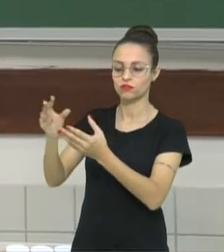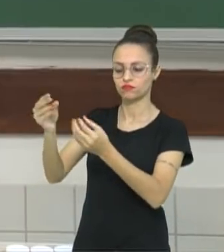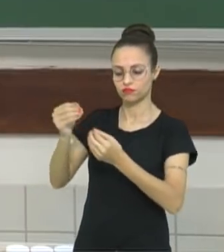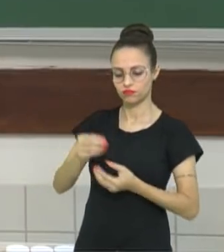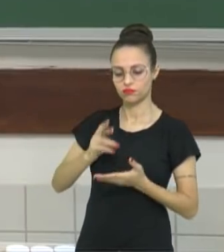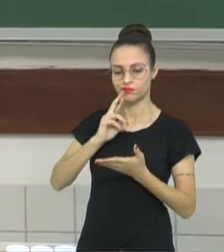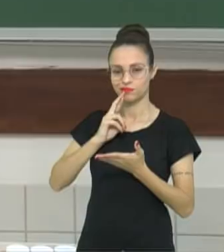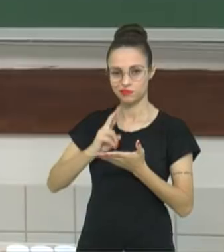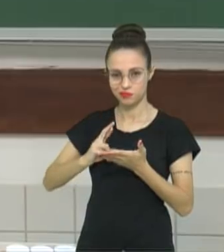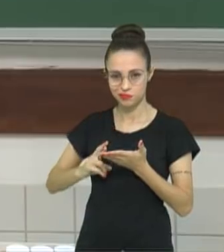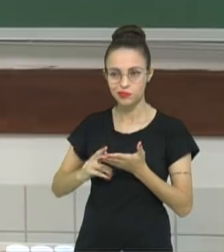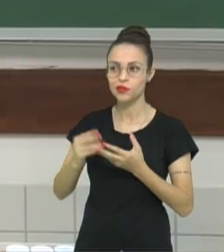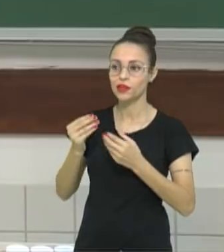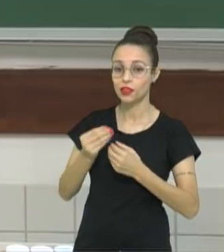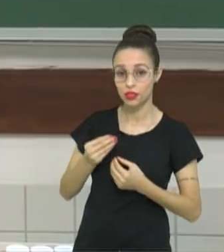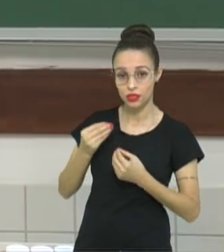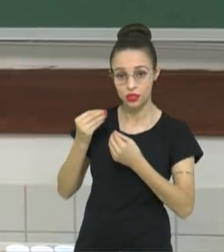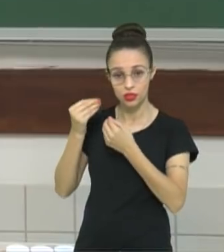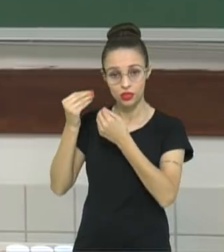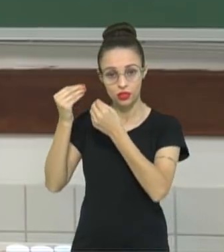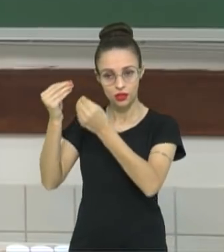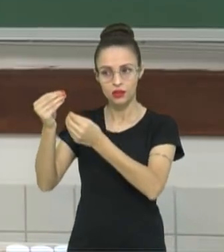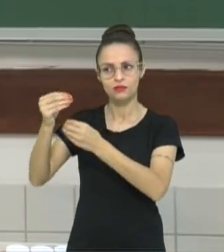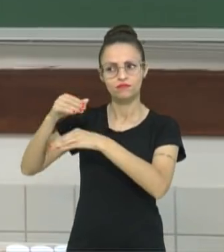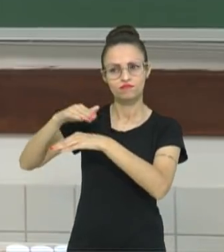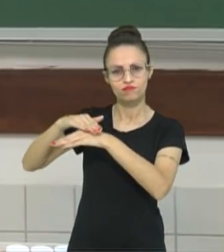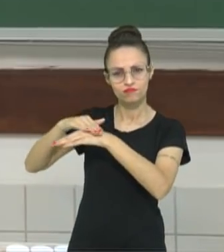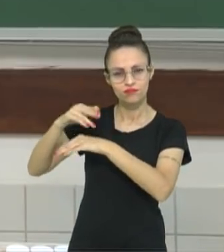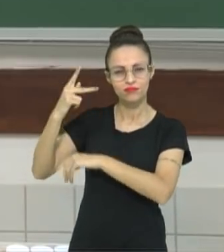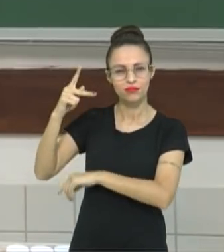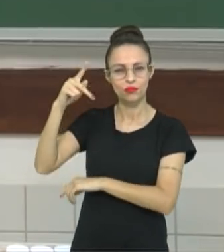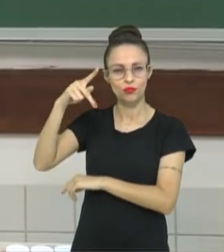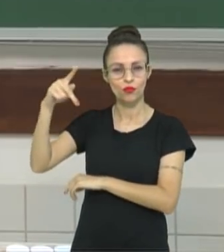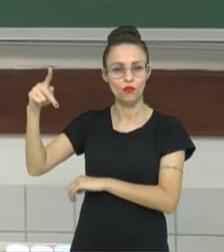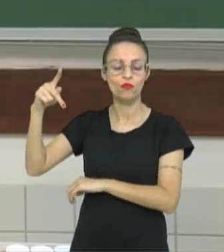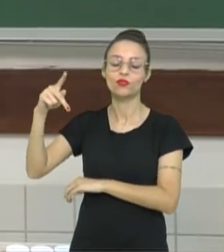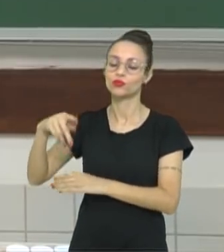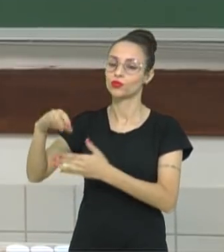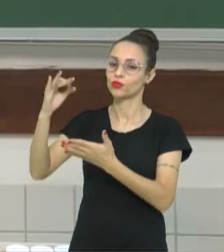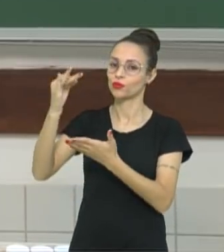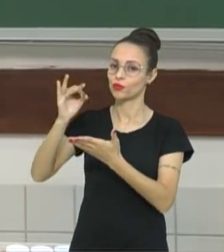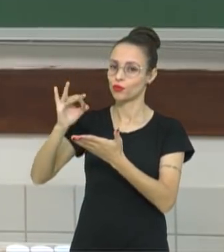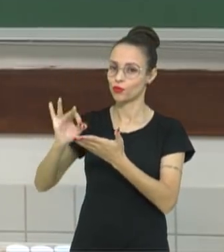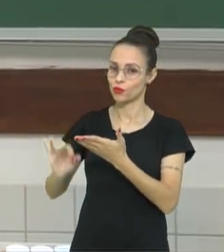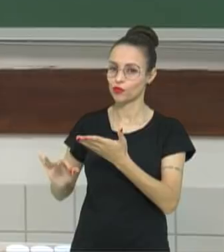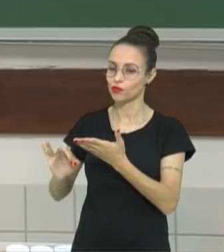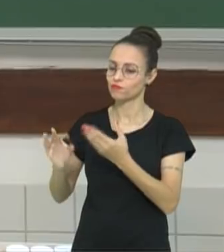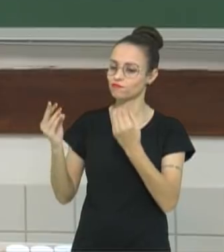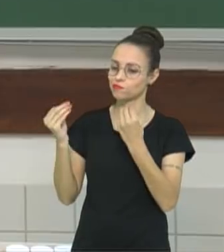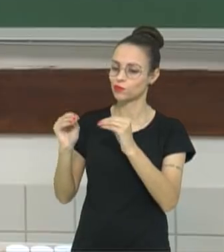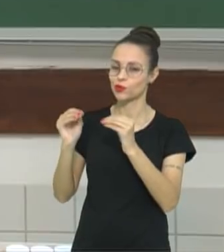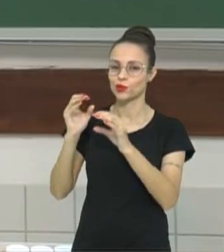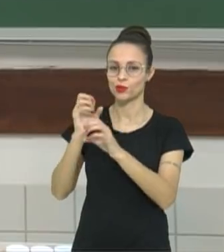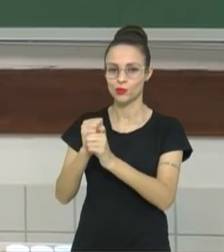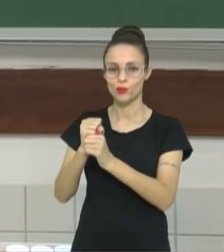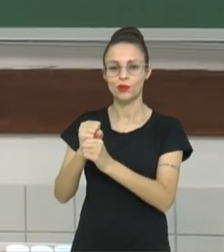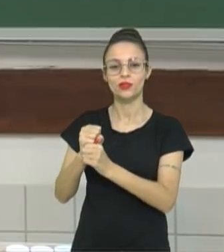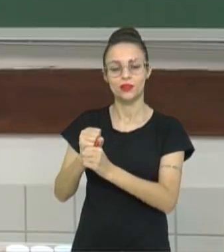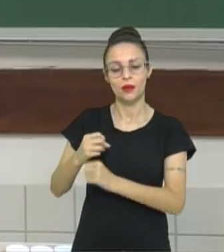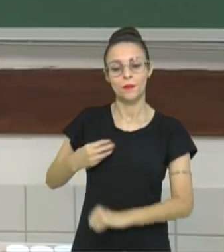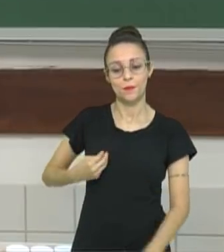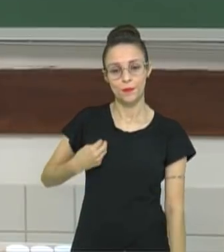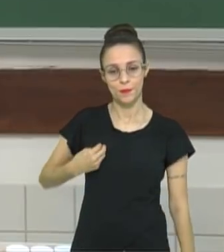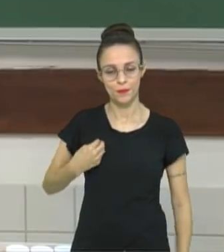resolver, entregar novamente na escola, que o seu professor vai corrigir e te atribuir nota e presença. E